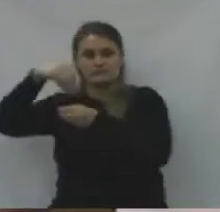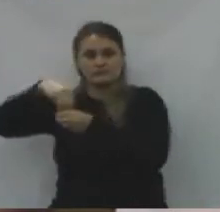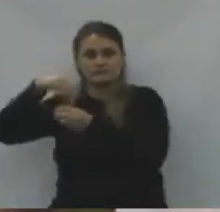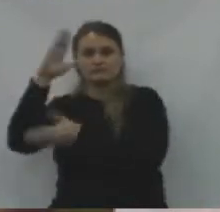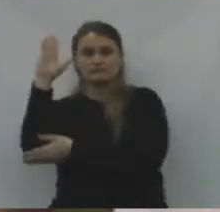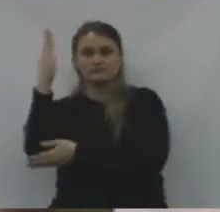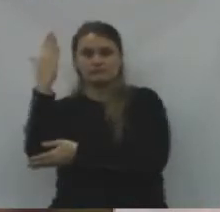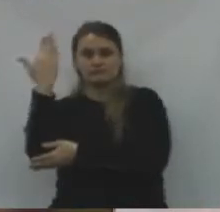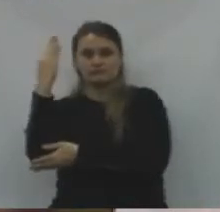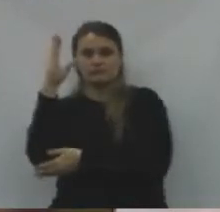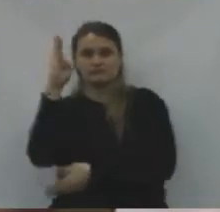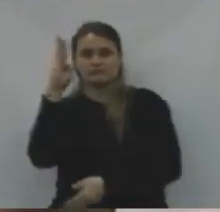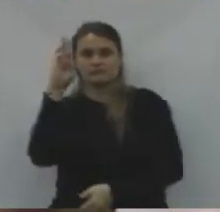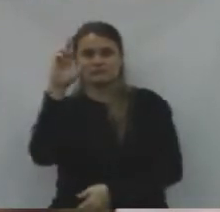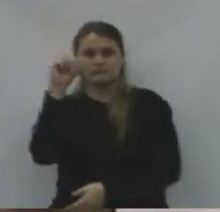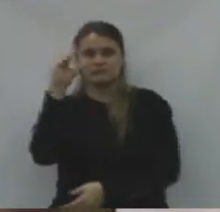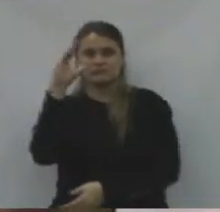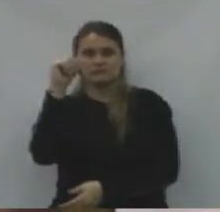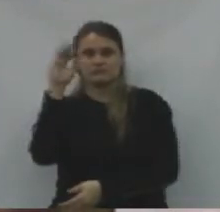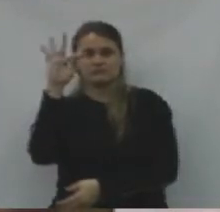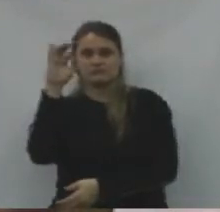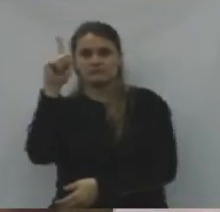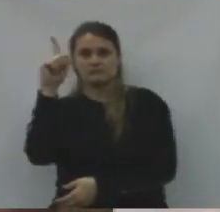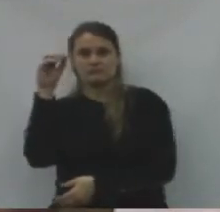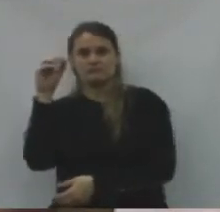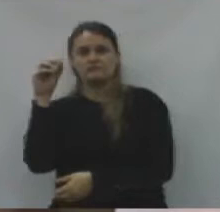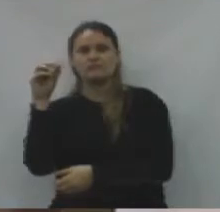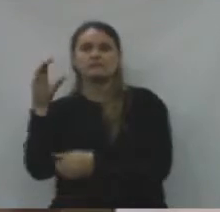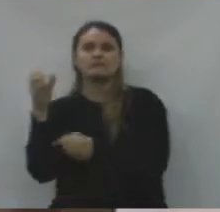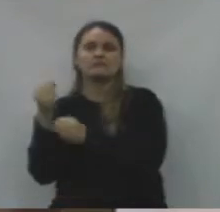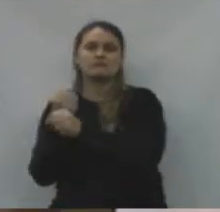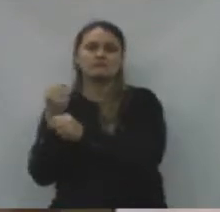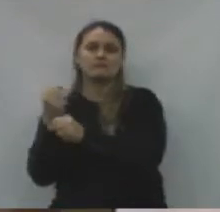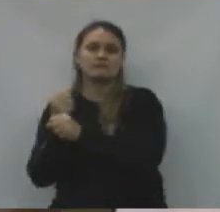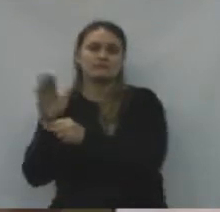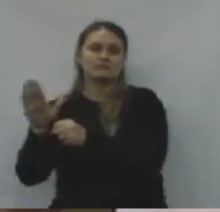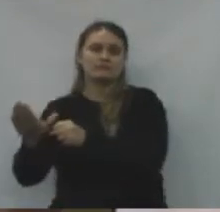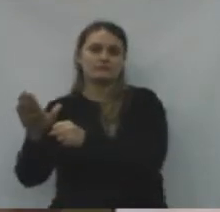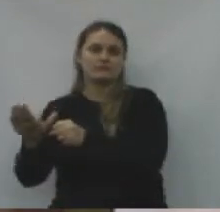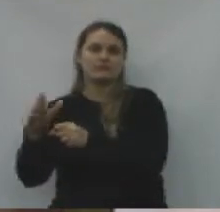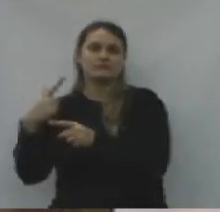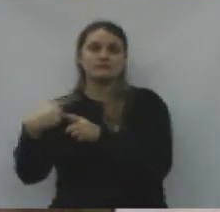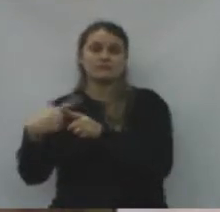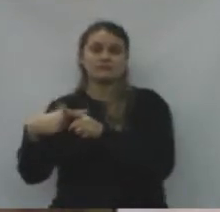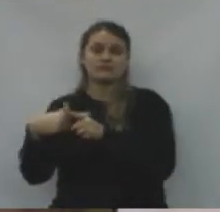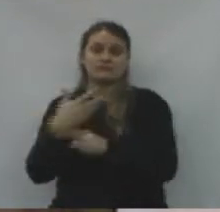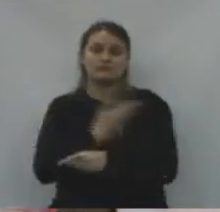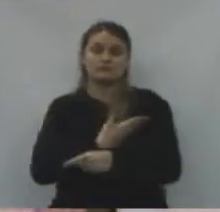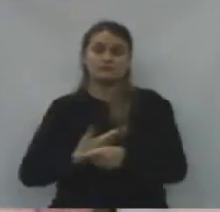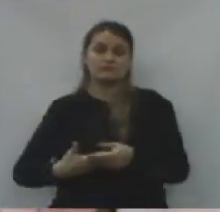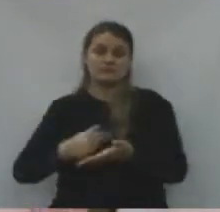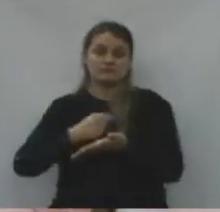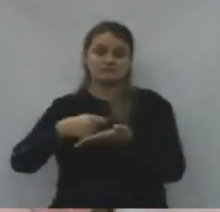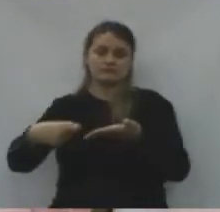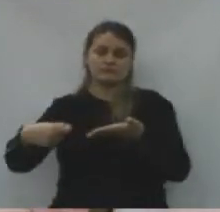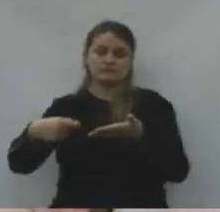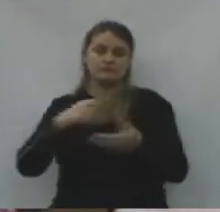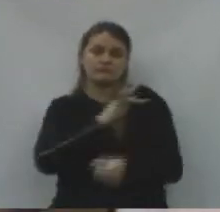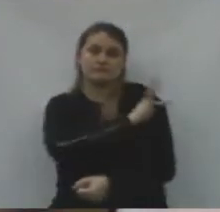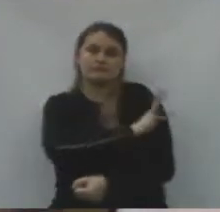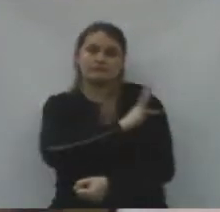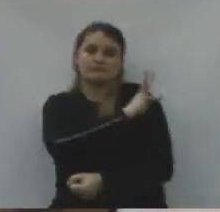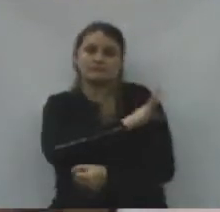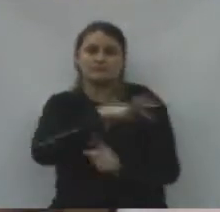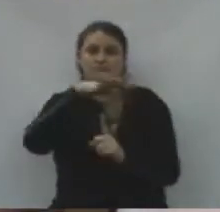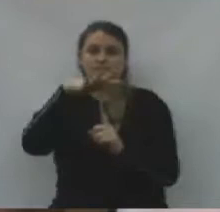sido é extinto por um canetaço por parecer de técnicos ambientais aí do